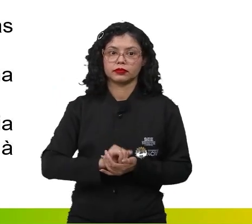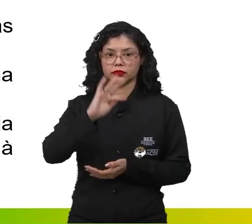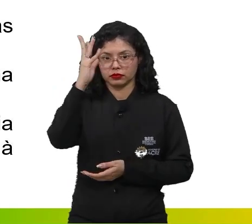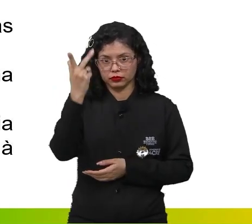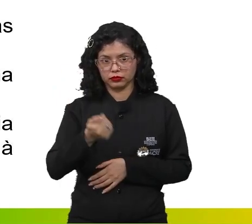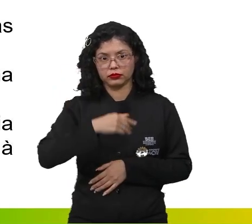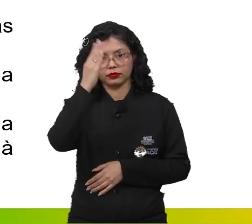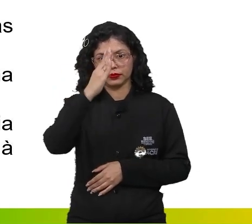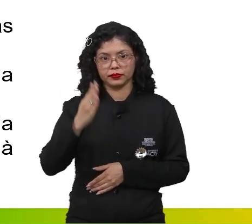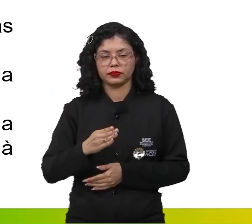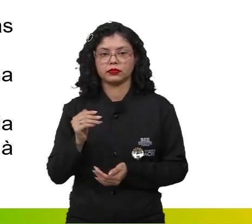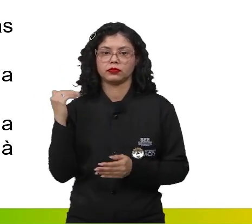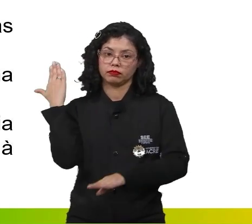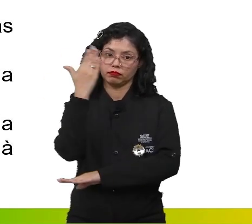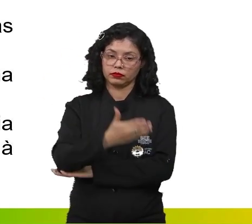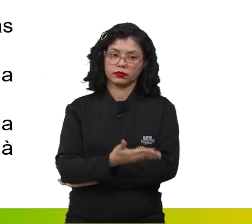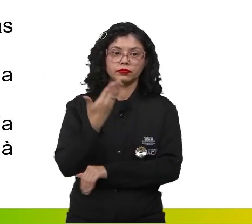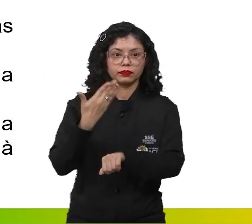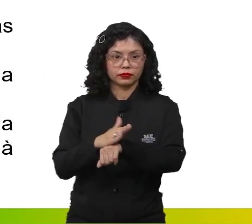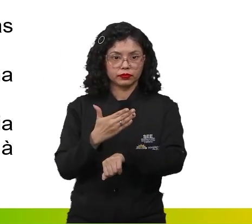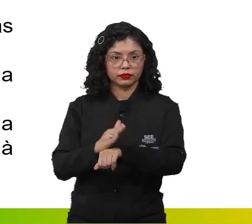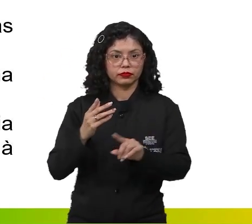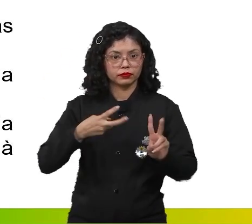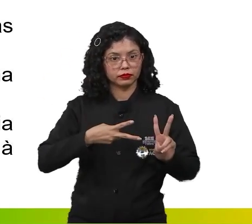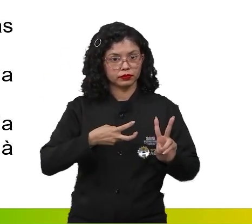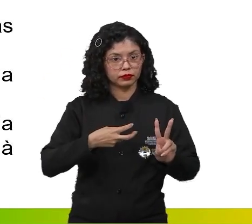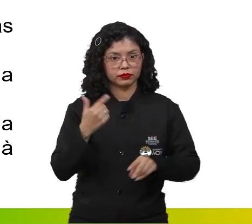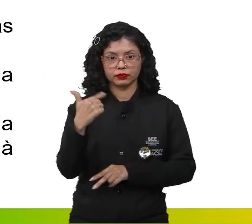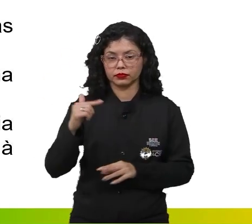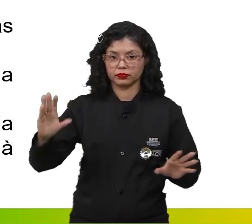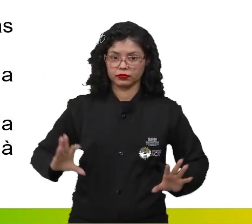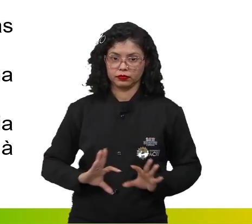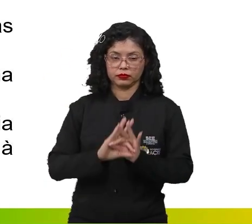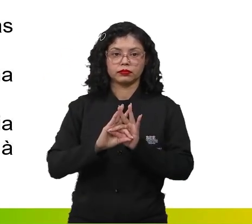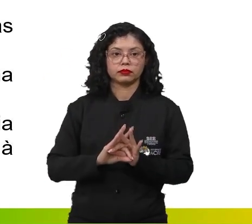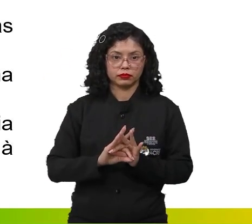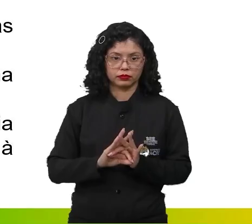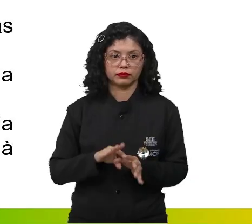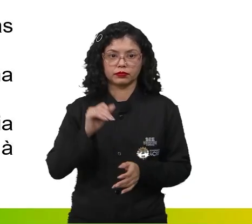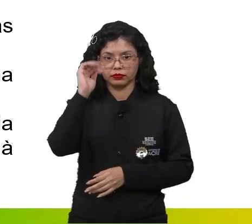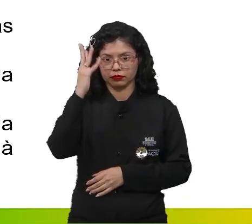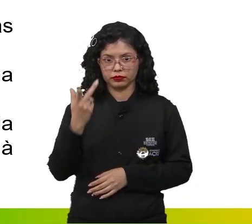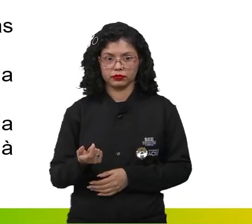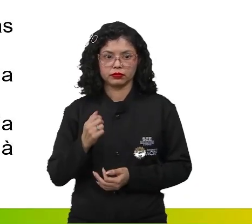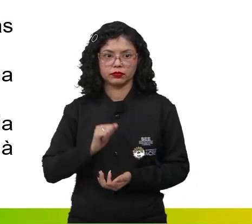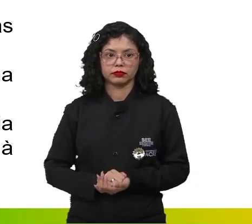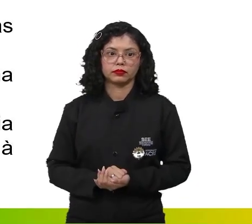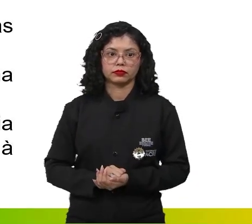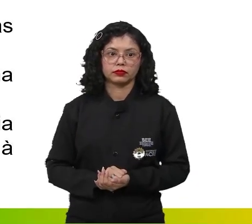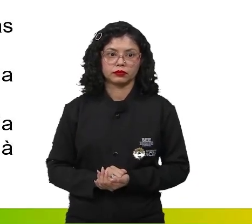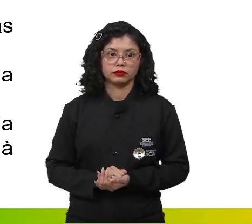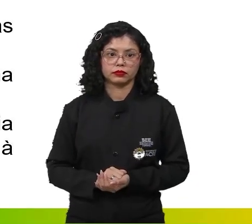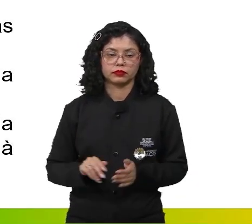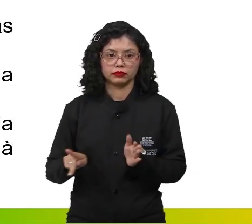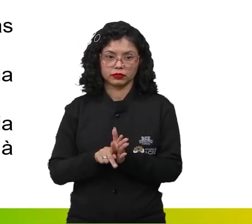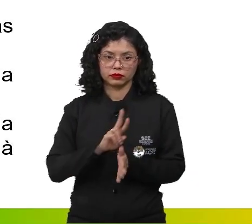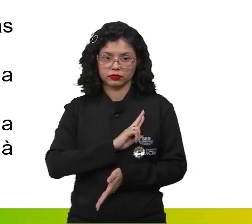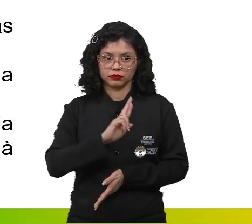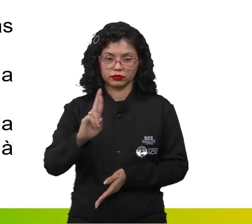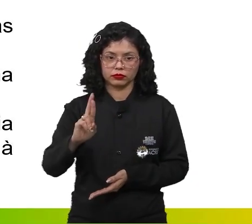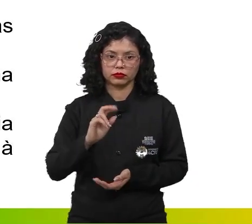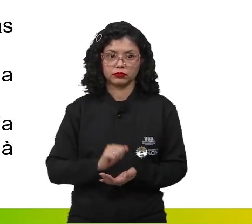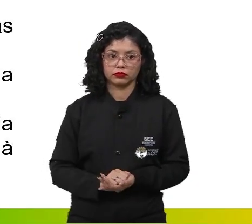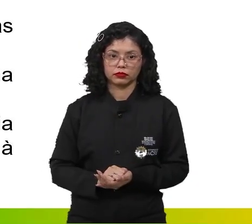afro-brasileiras derivam diretamente das práticas indígenas, sem ligação com a África. D, o sincretismo religioso